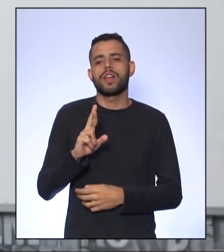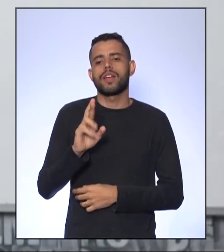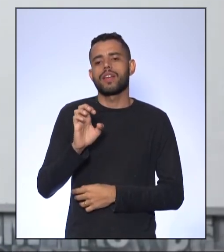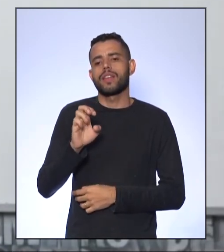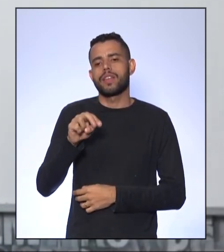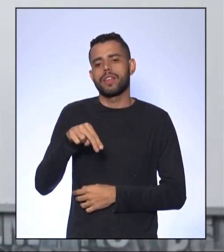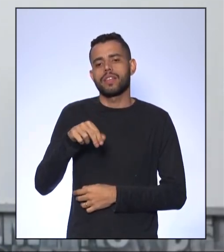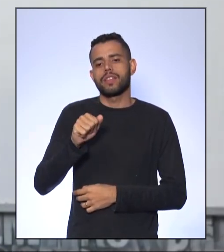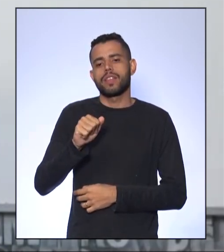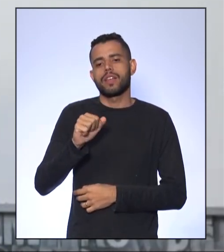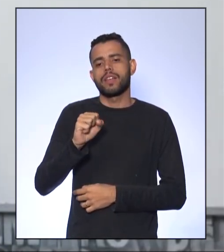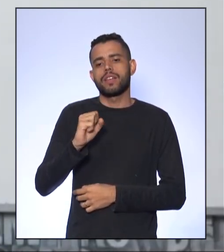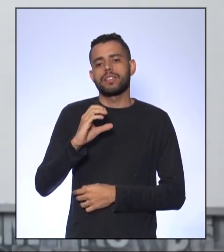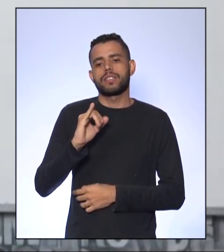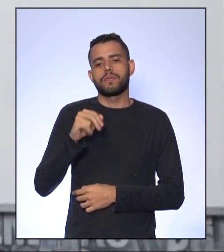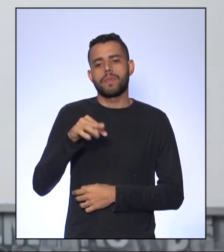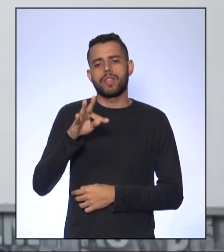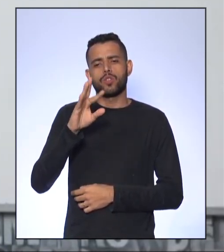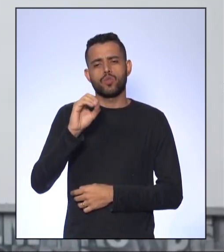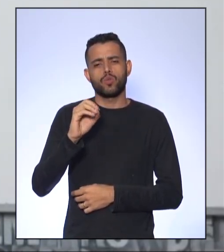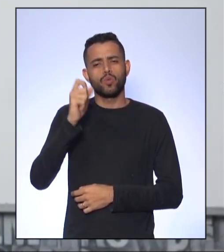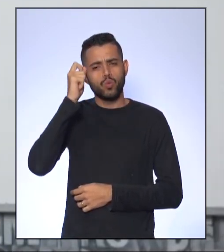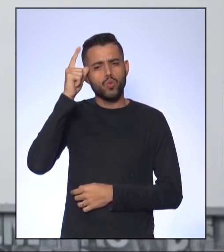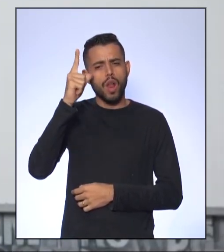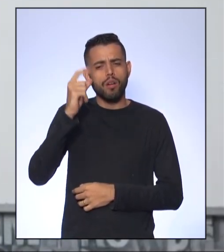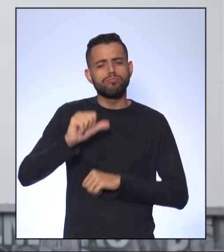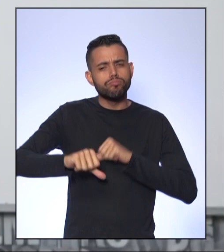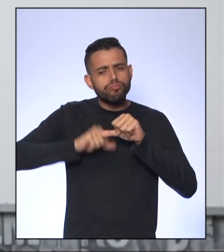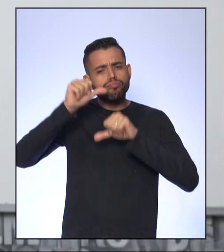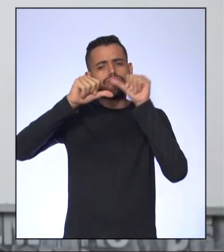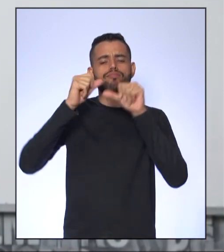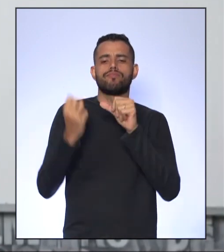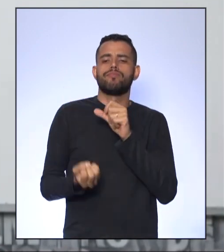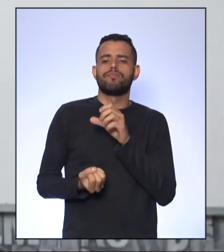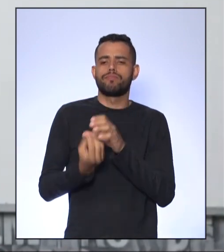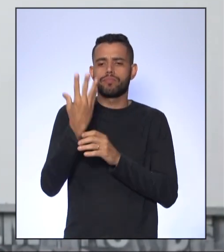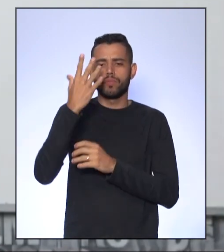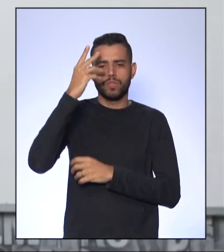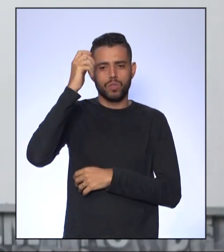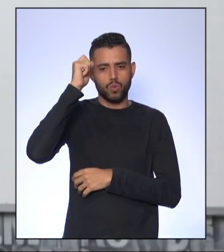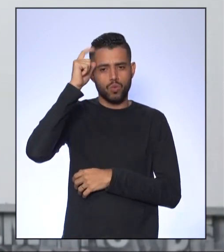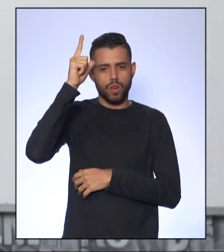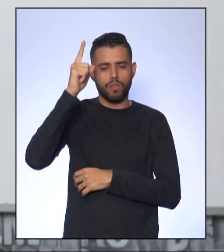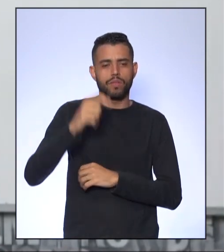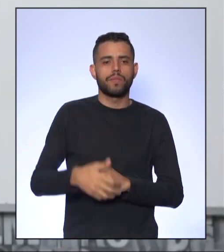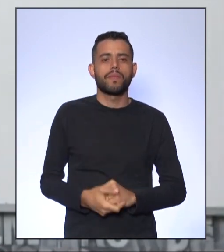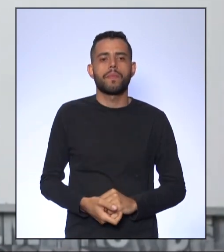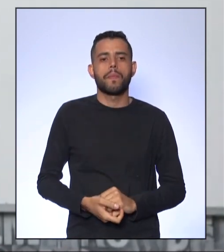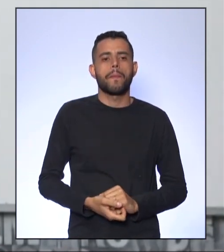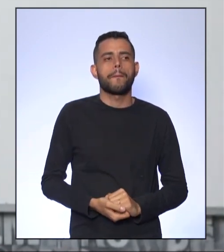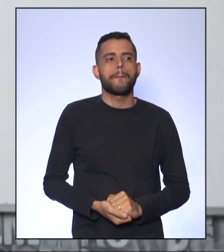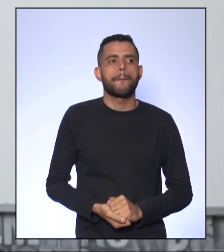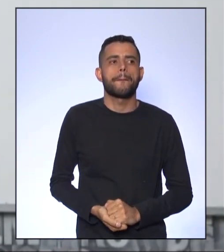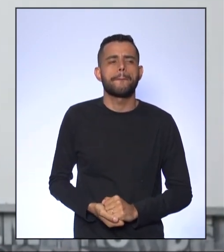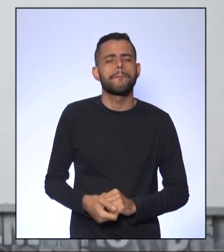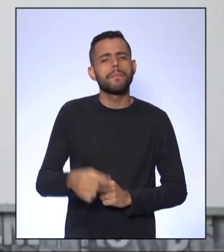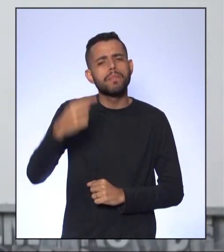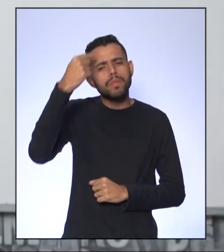renascimento cultural. Muita atenção, galera. Quando nós pensamos no tópico